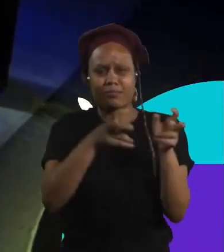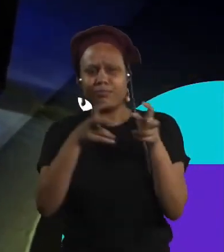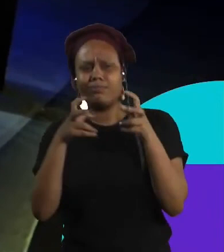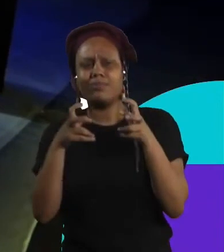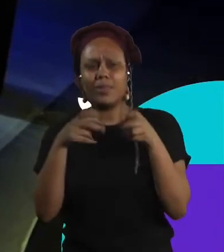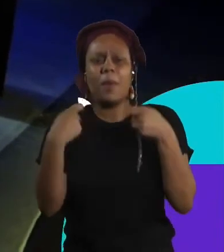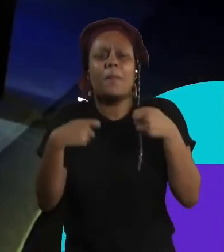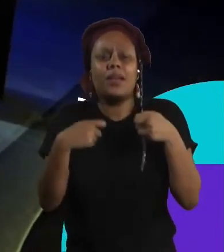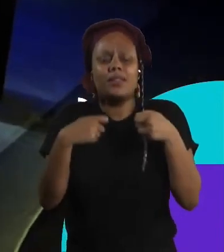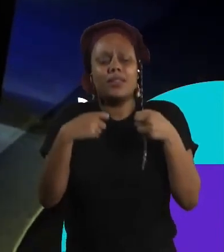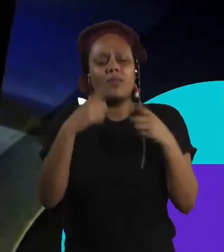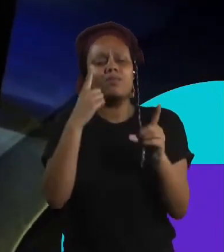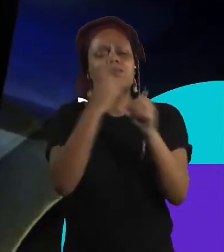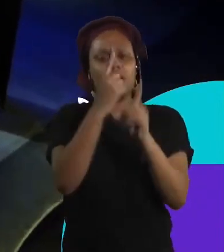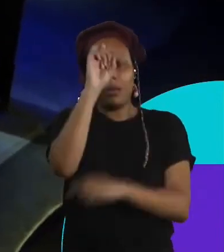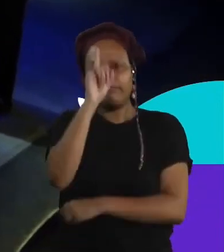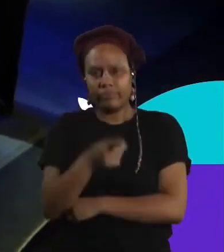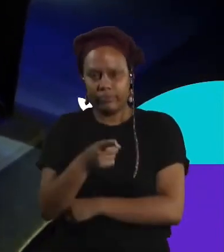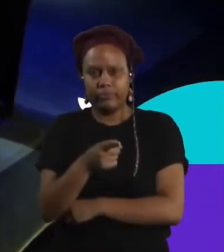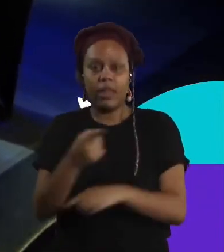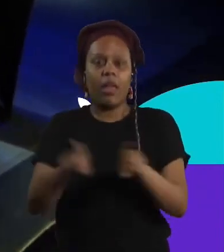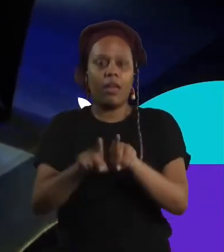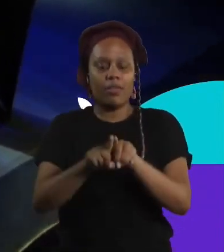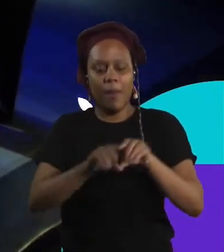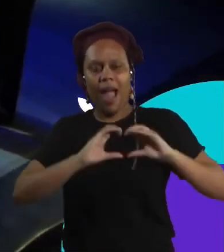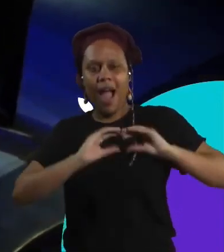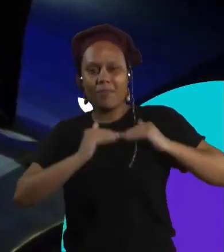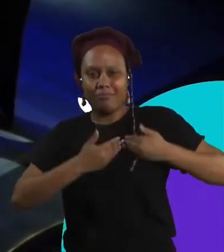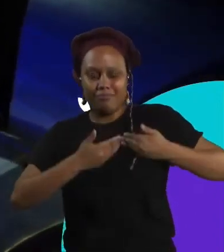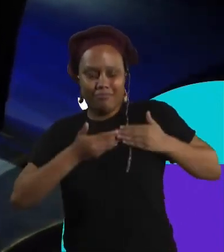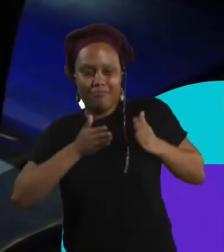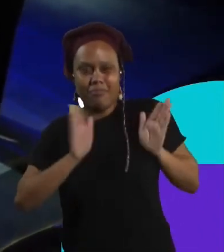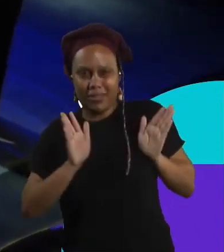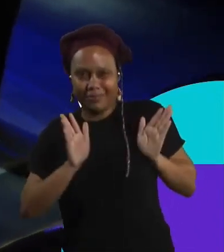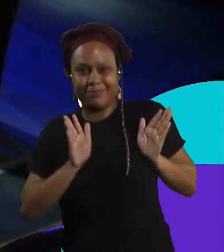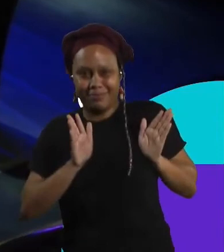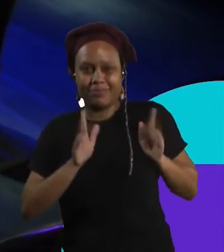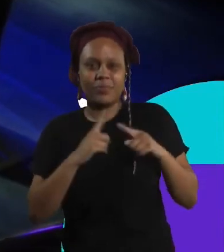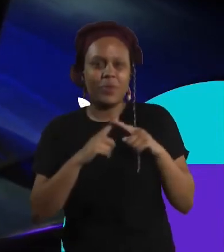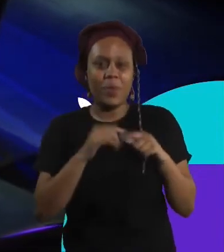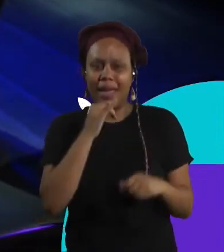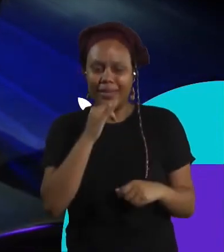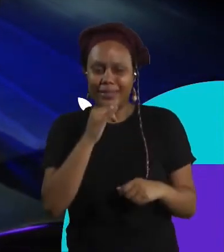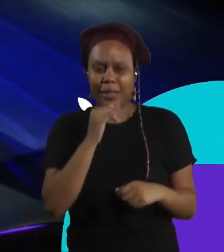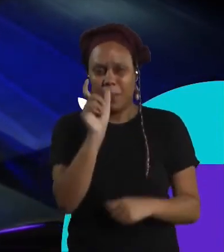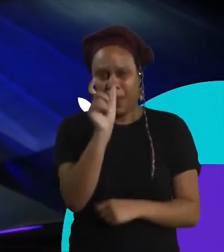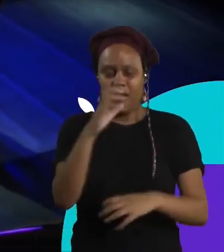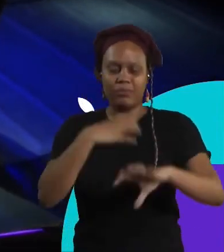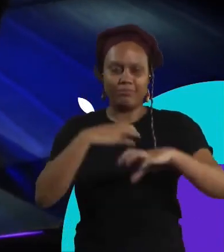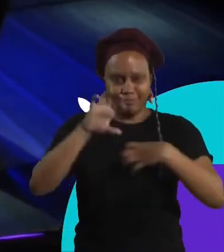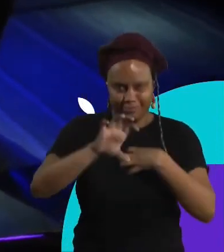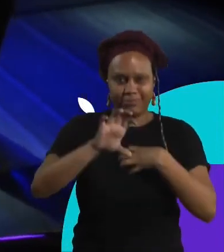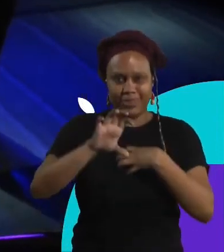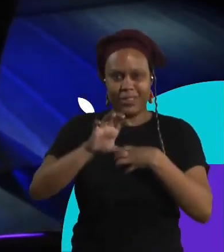machismos, eu acho que é um grande passo, sabe? E tá de coração aberto. Eu sei que é muito difícil, a gente fala muito dessa palavra de empatia, e é muito difícil se colocar no